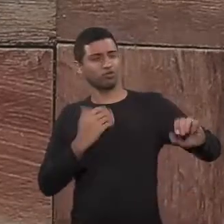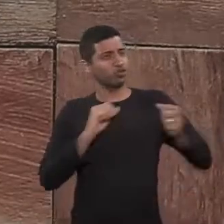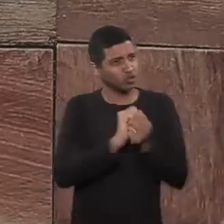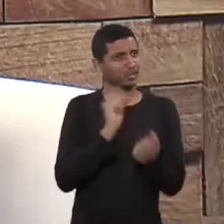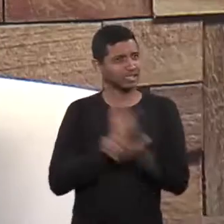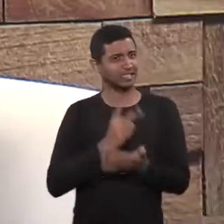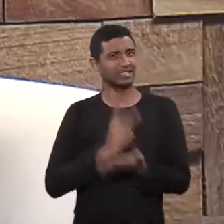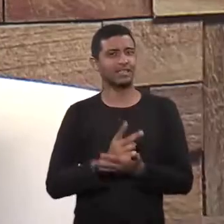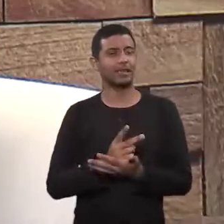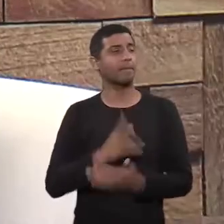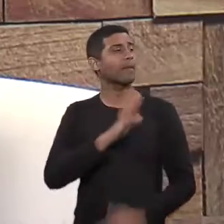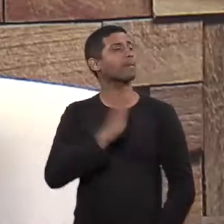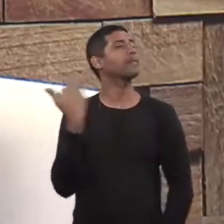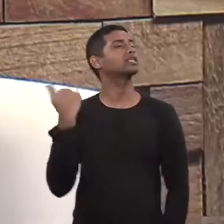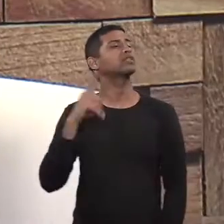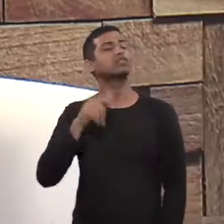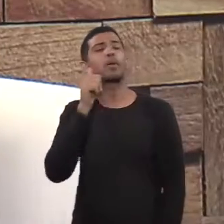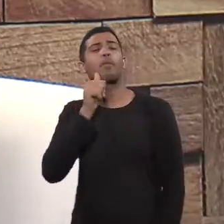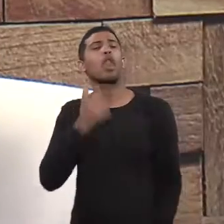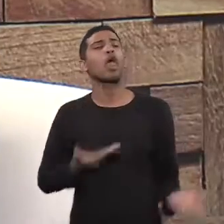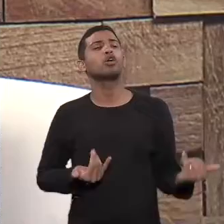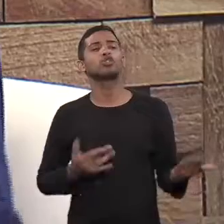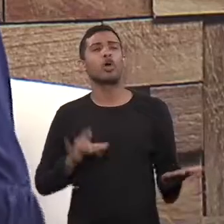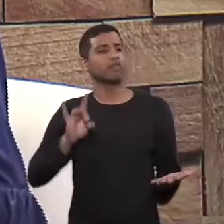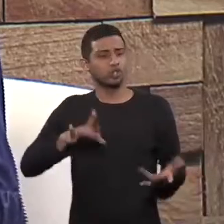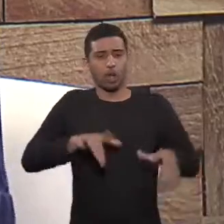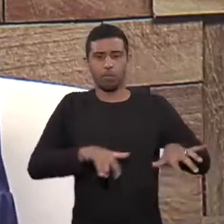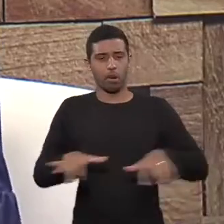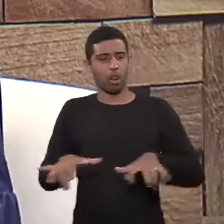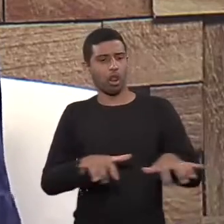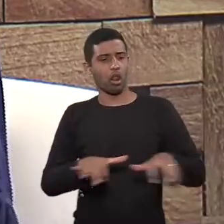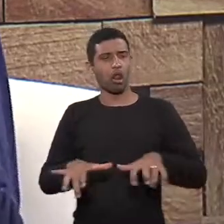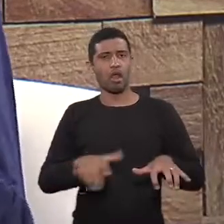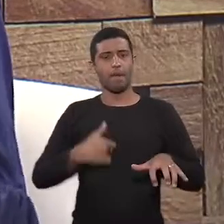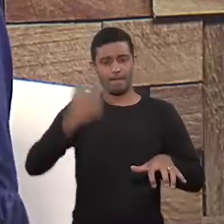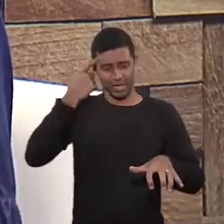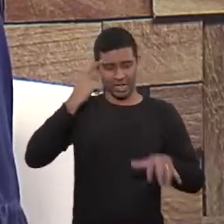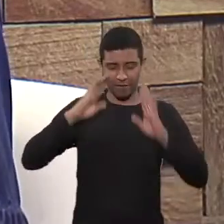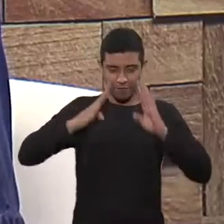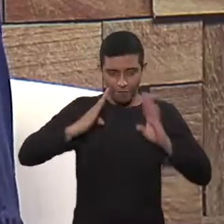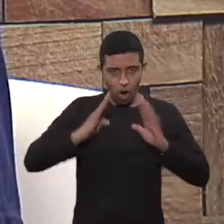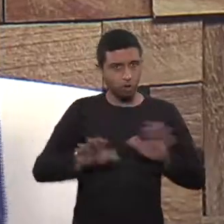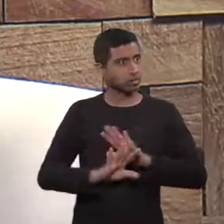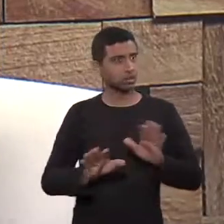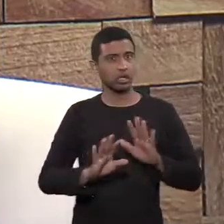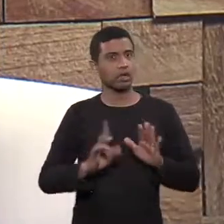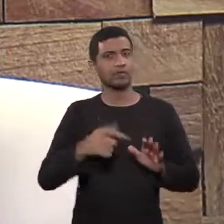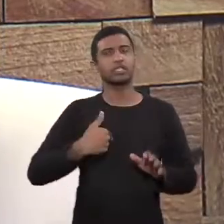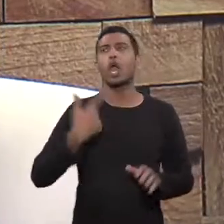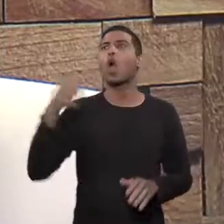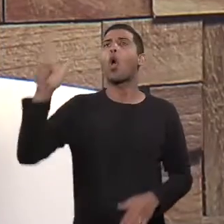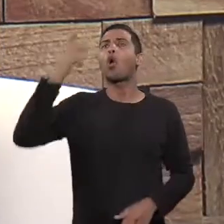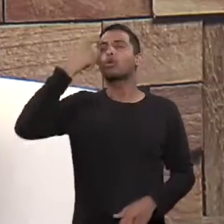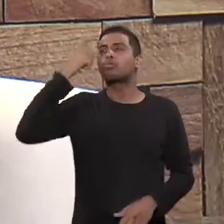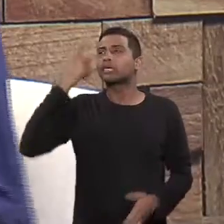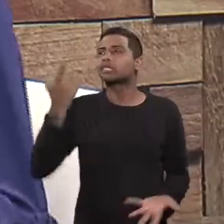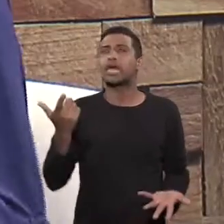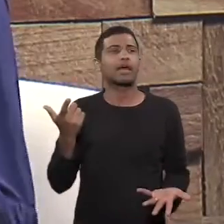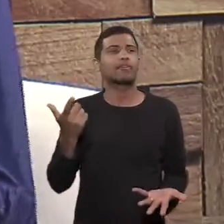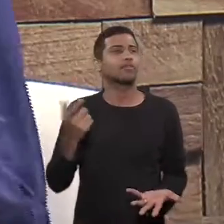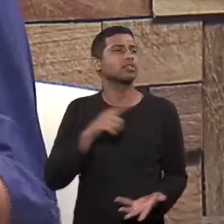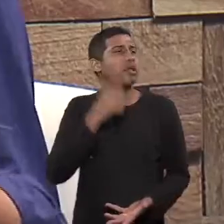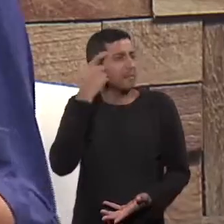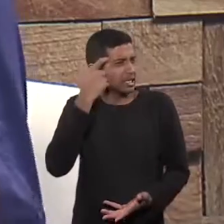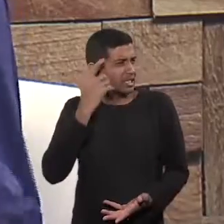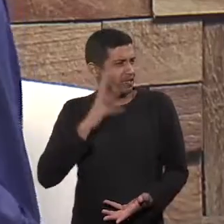E nessa época, ainda garota, você não tinha só o piano na vida para pensar nele. O que você vislumbrava ser?